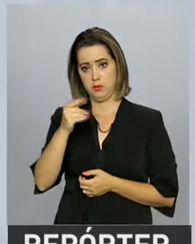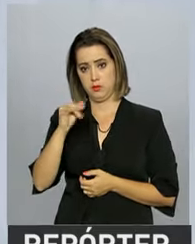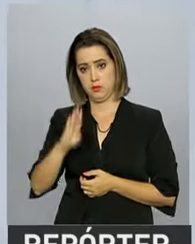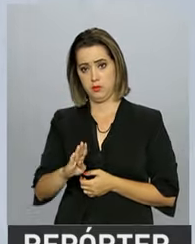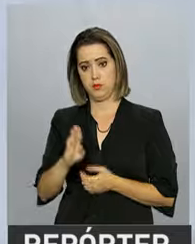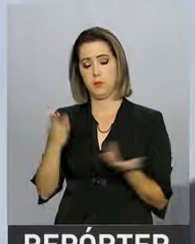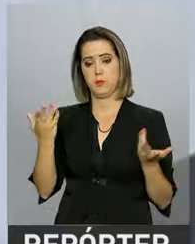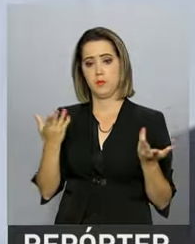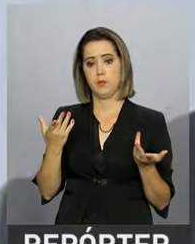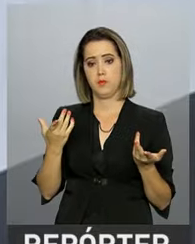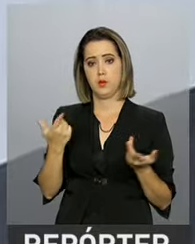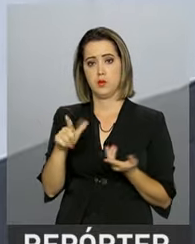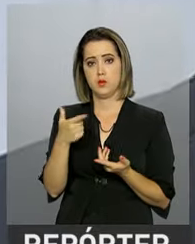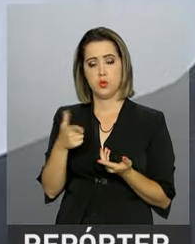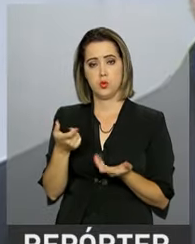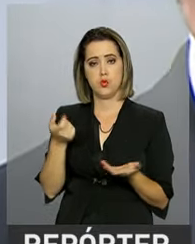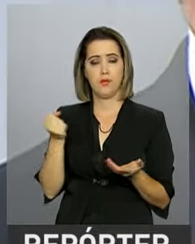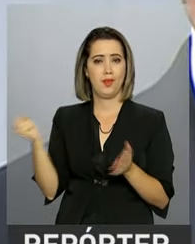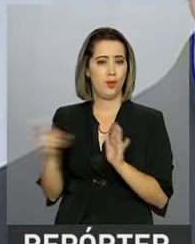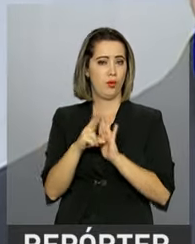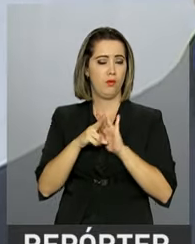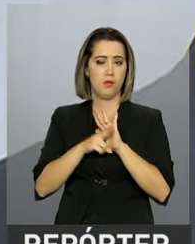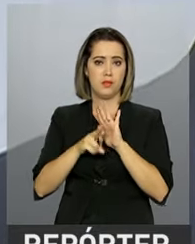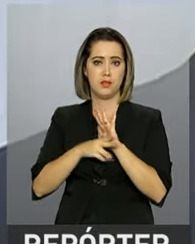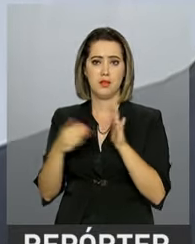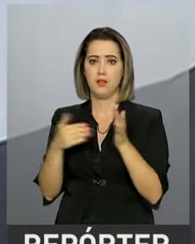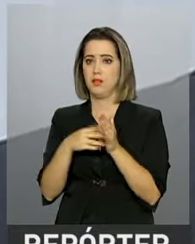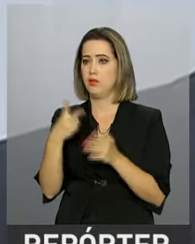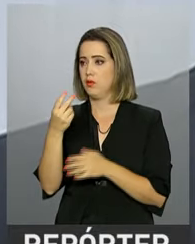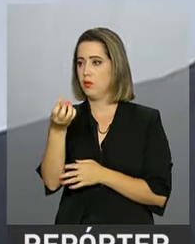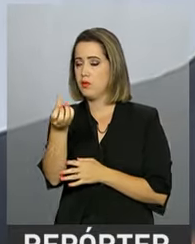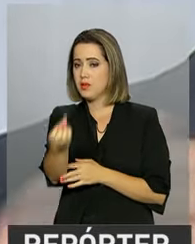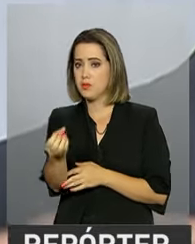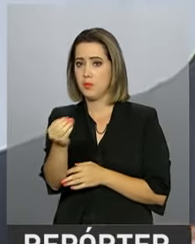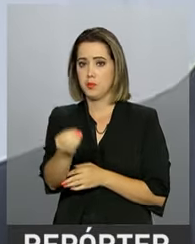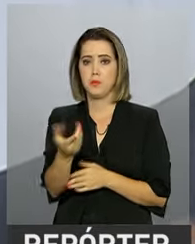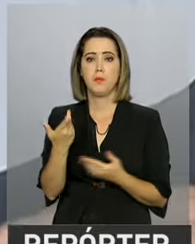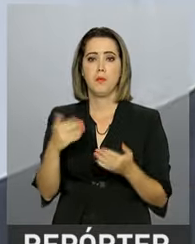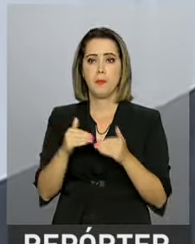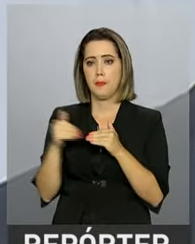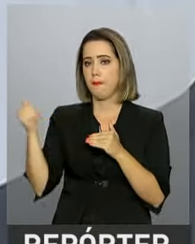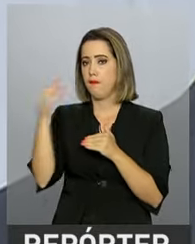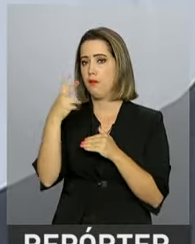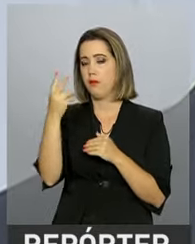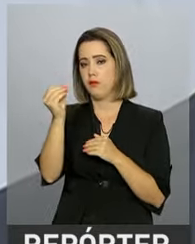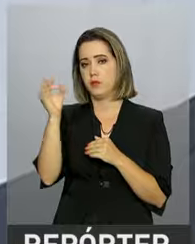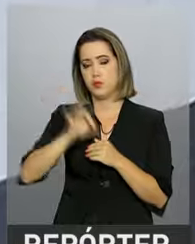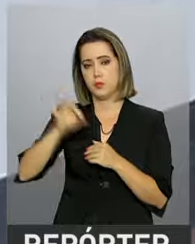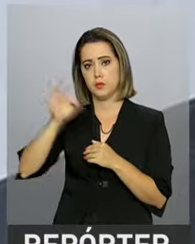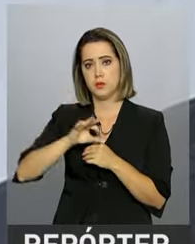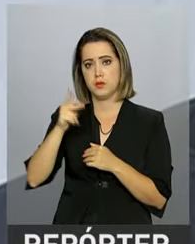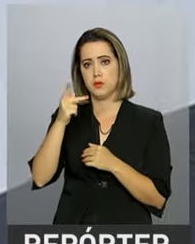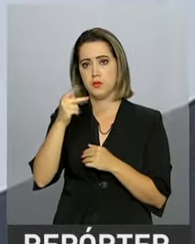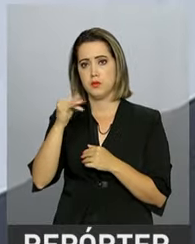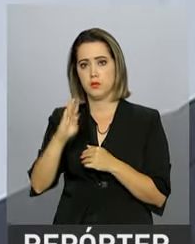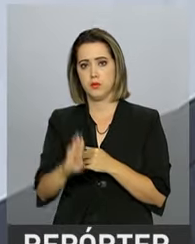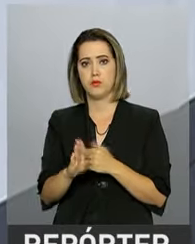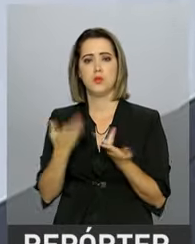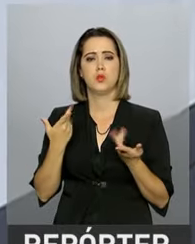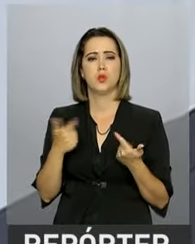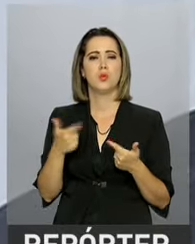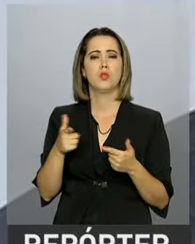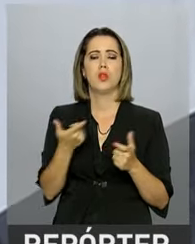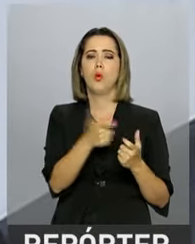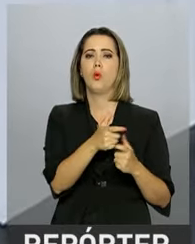previdência sem reforma até 2060 esse gasto passará de 20% do PIB nenhum país do mundo gasta tanto